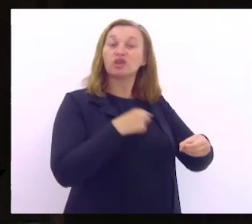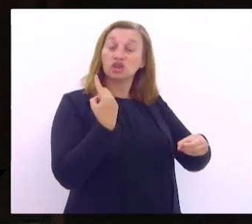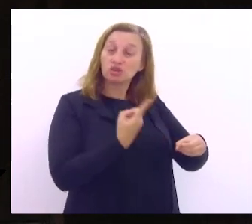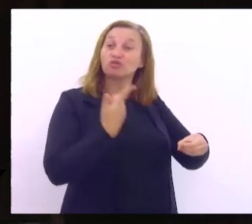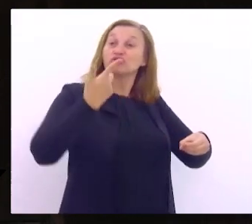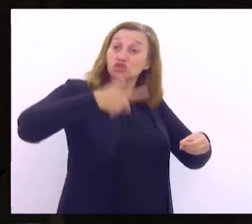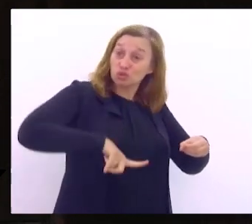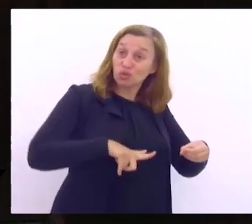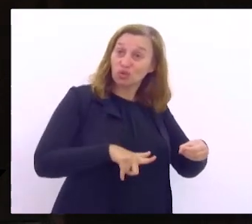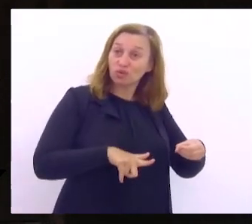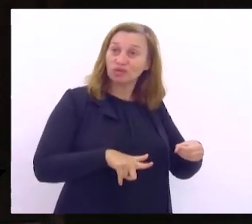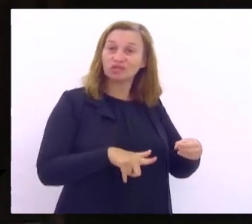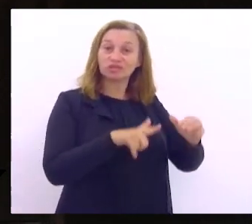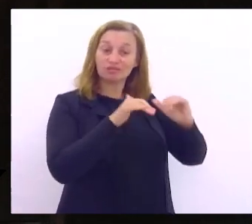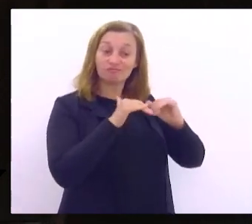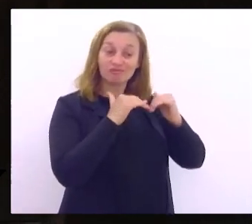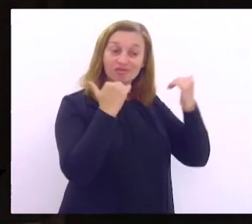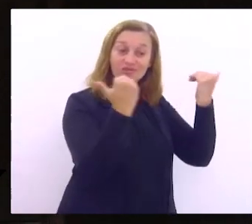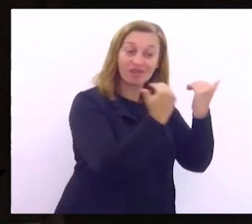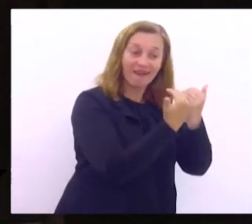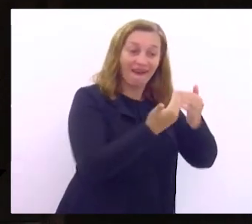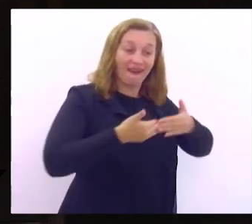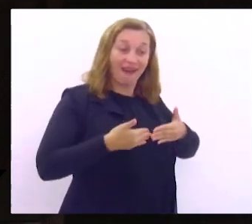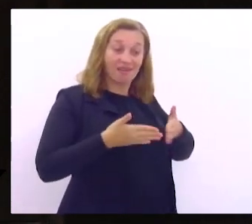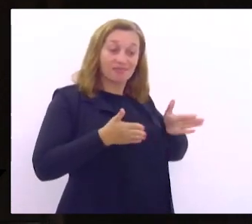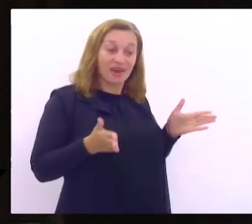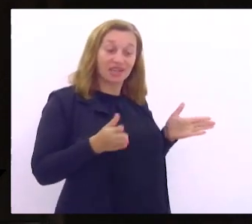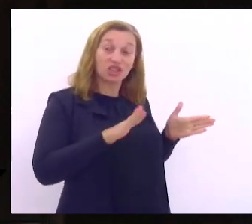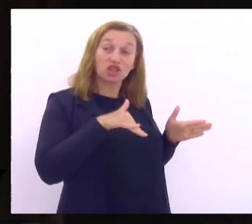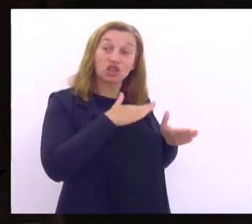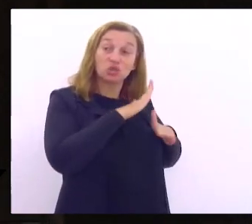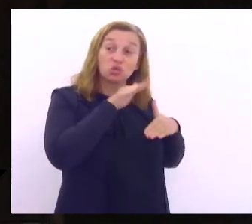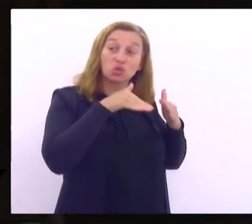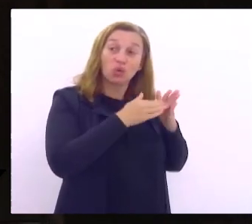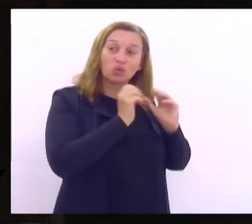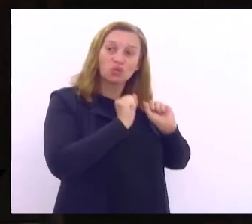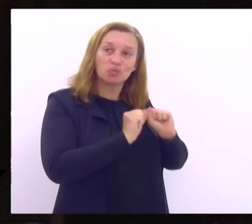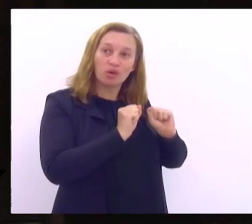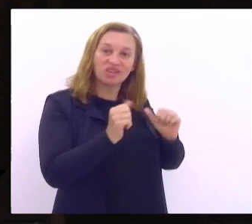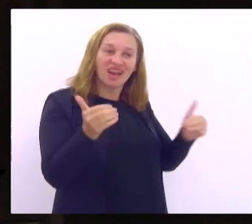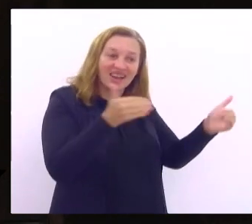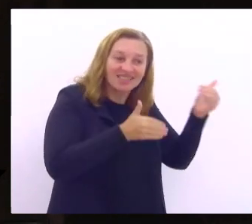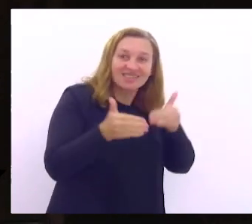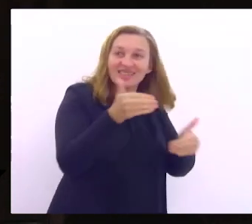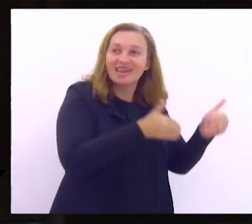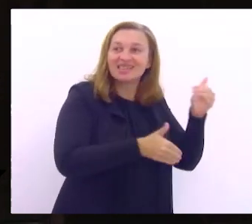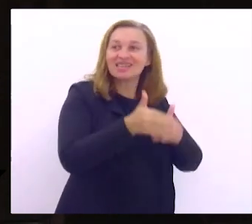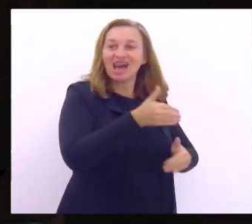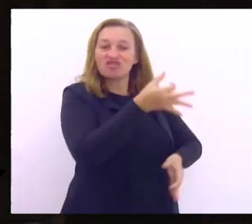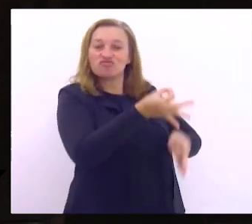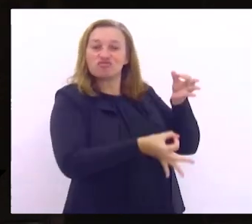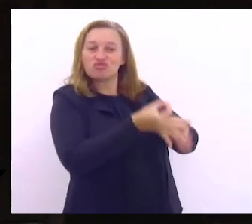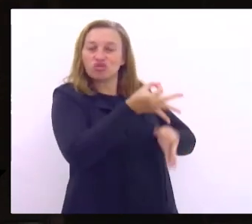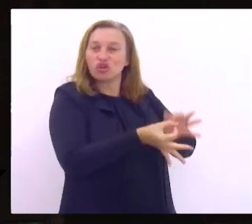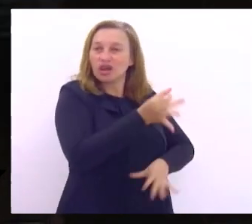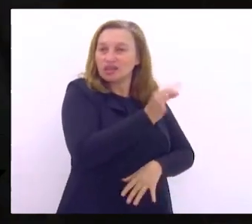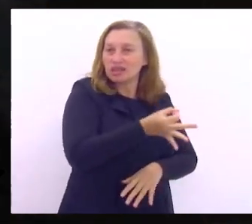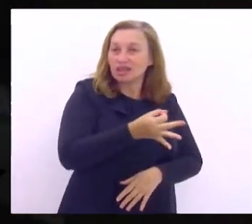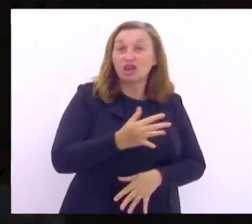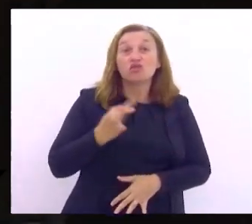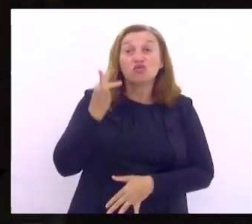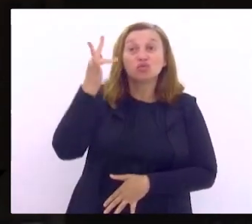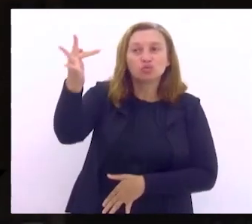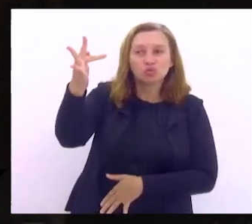novamente o nosso estádio, onde que todos possam usufruí-lo de forma justa e correta, e quem sabe aqui no